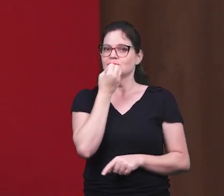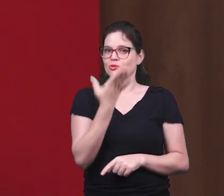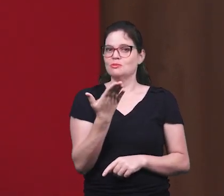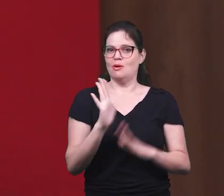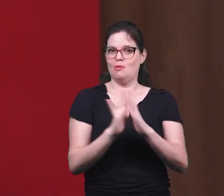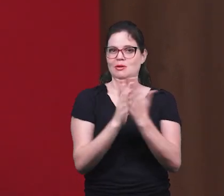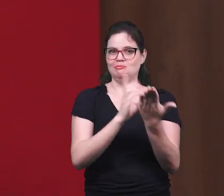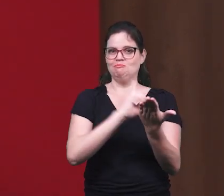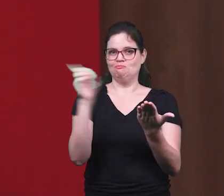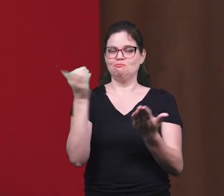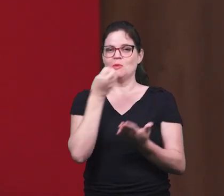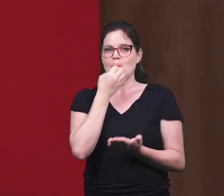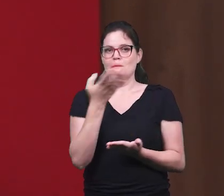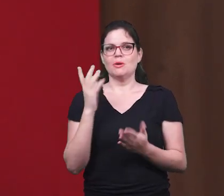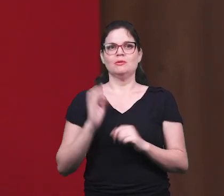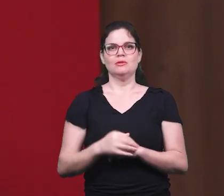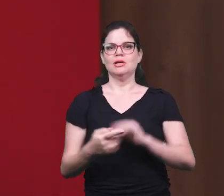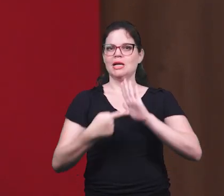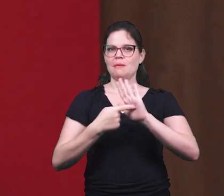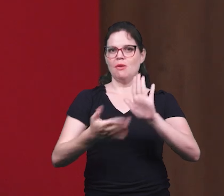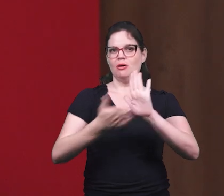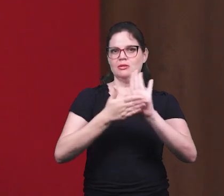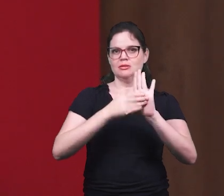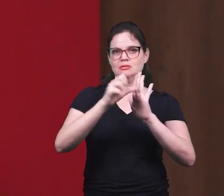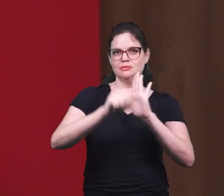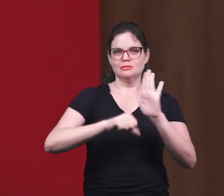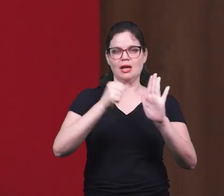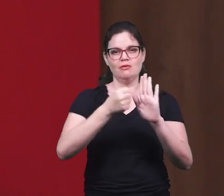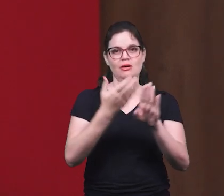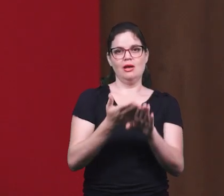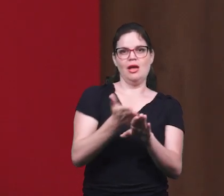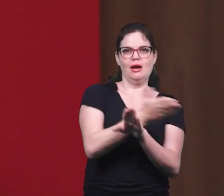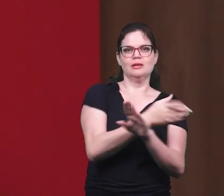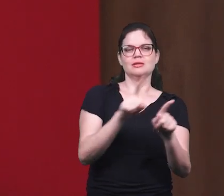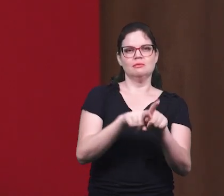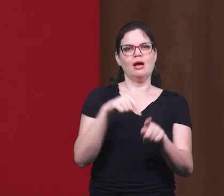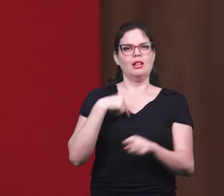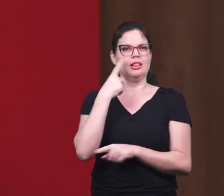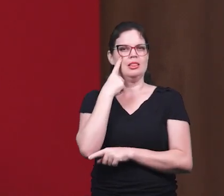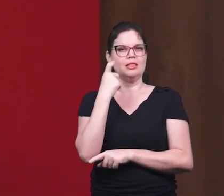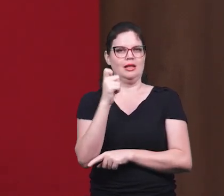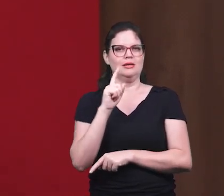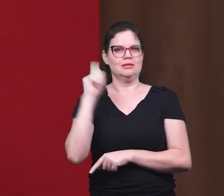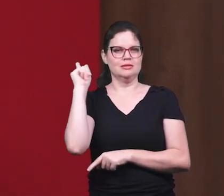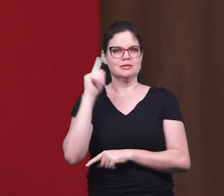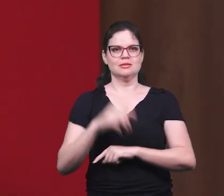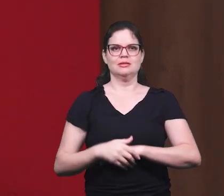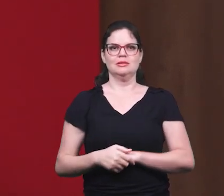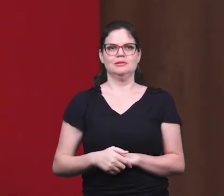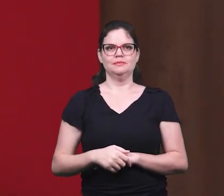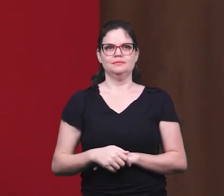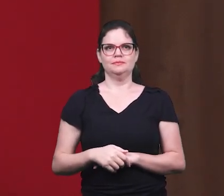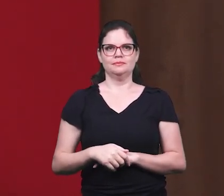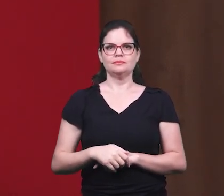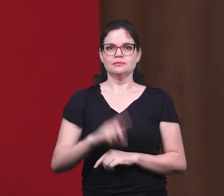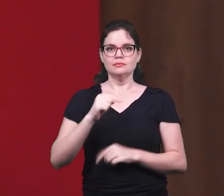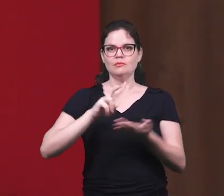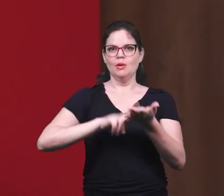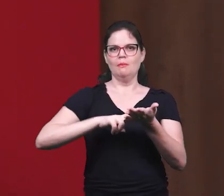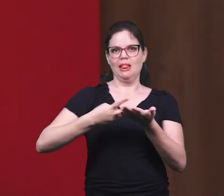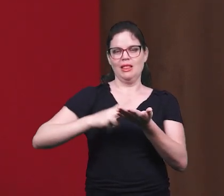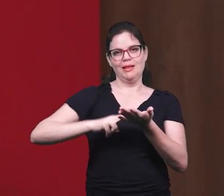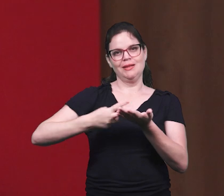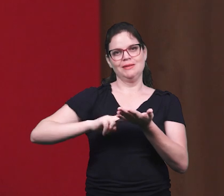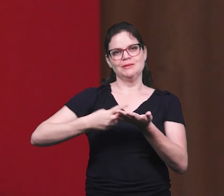ao período da Reforma e pós-Reforma, né? Muito interessante essa Bíblia aqui, a Bíblia de King James, é uma